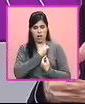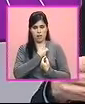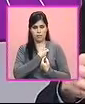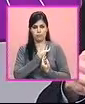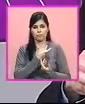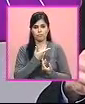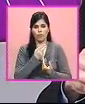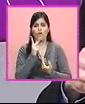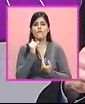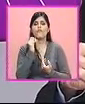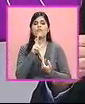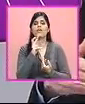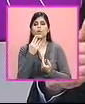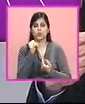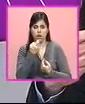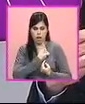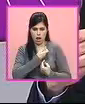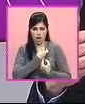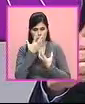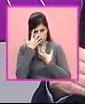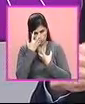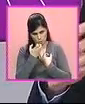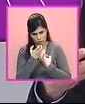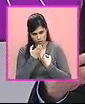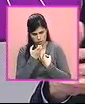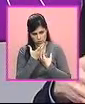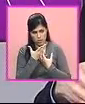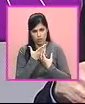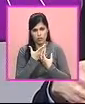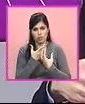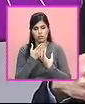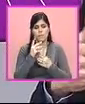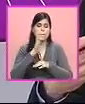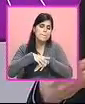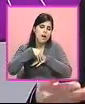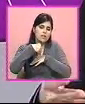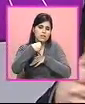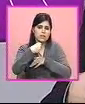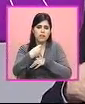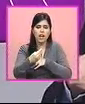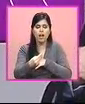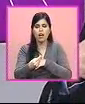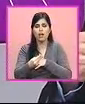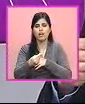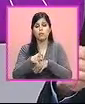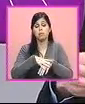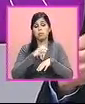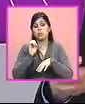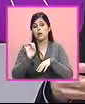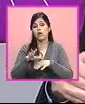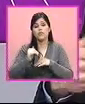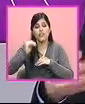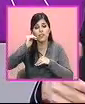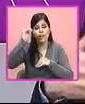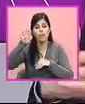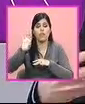nervo. E mais tarde, quando se reativa, ou pelo avançar da idade, ou por uma diminuição